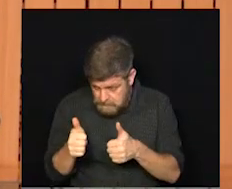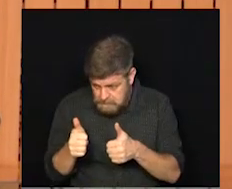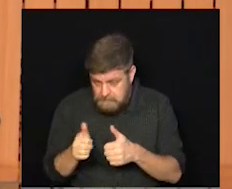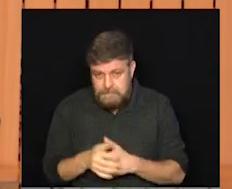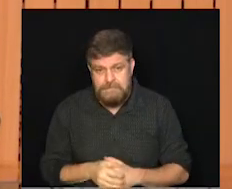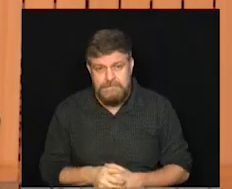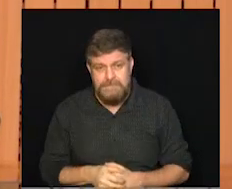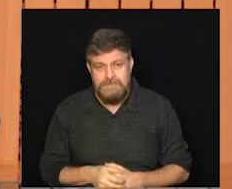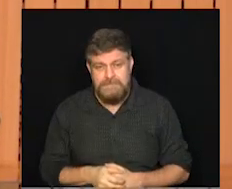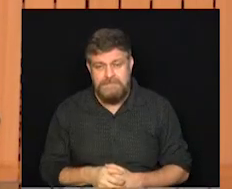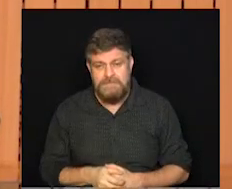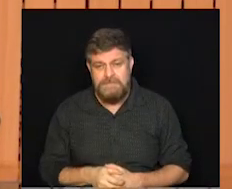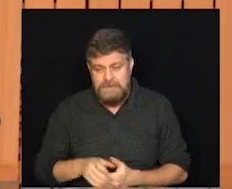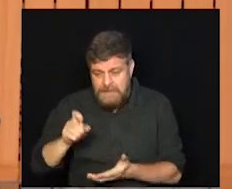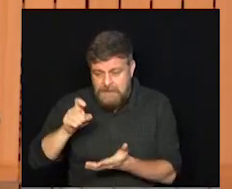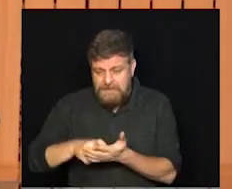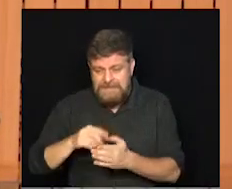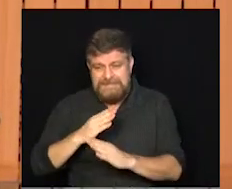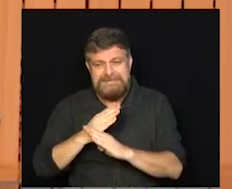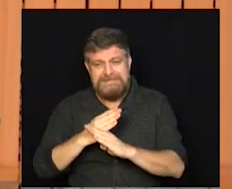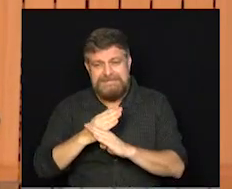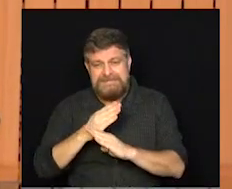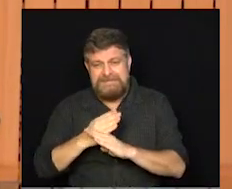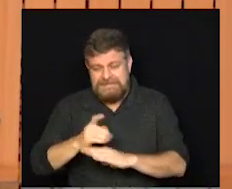Precisa abrir o microfone. Está uma...